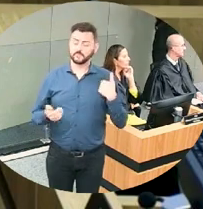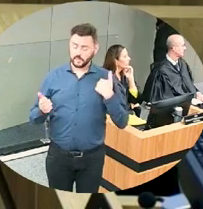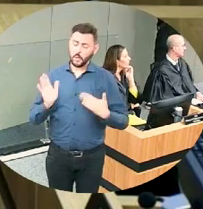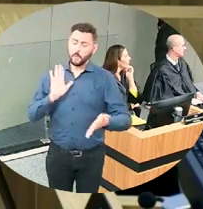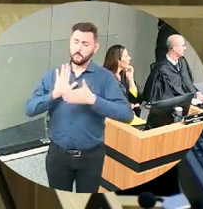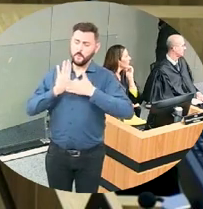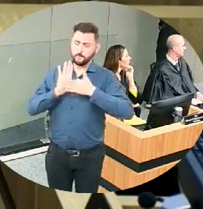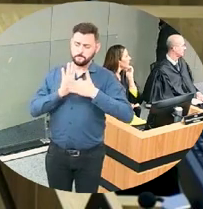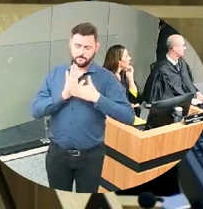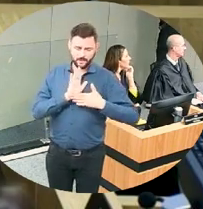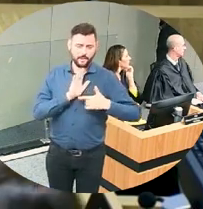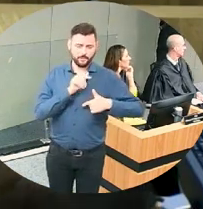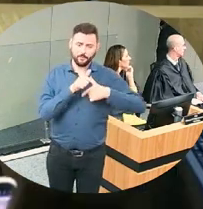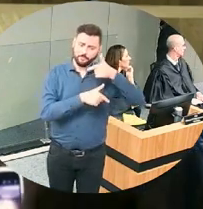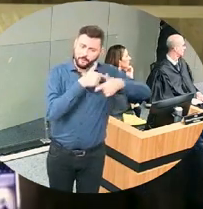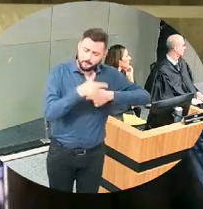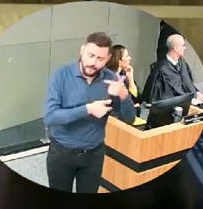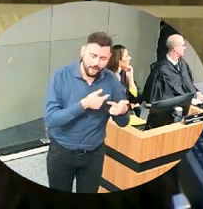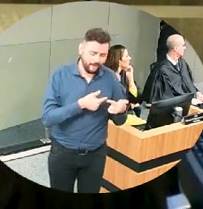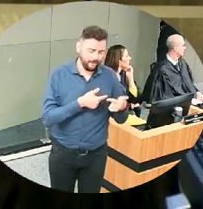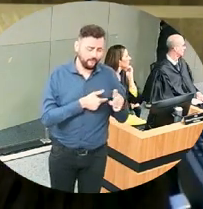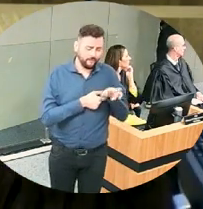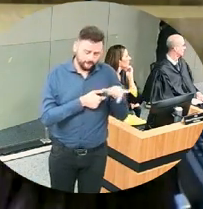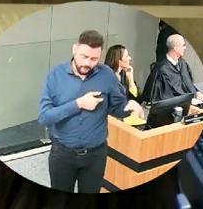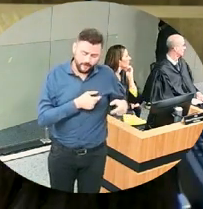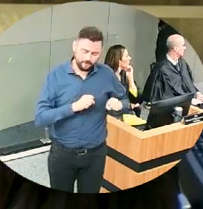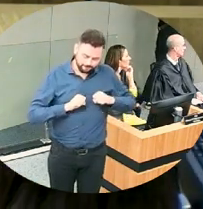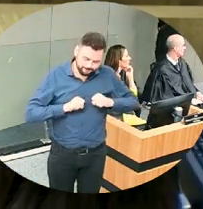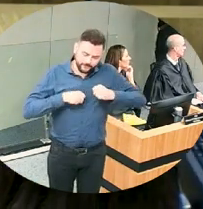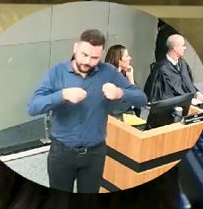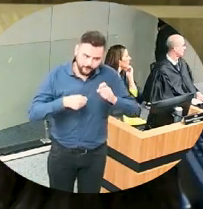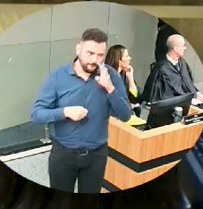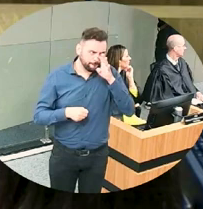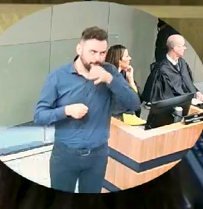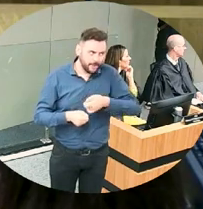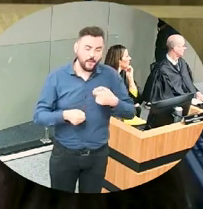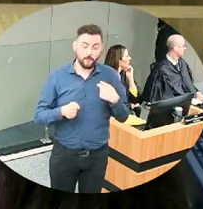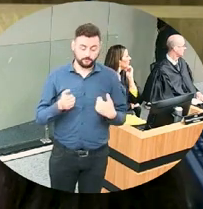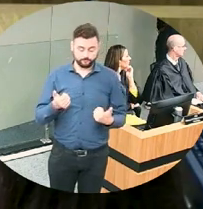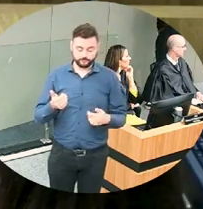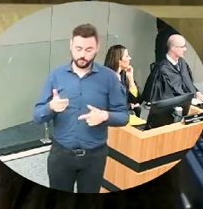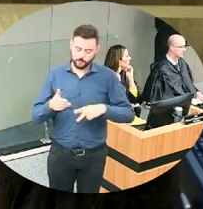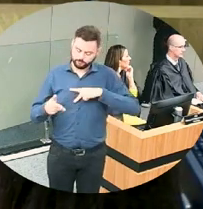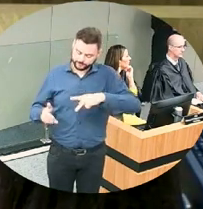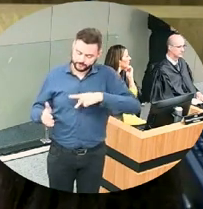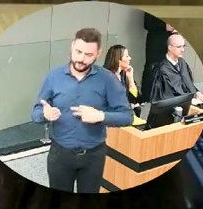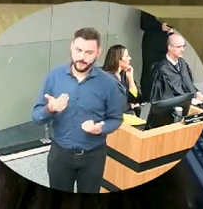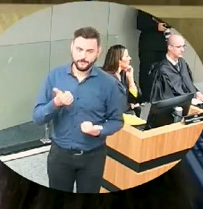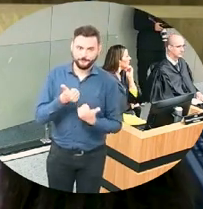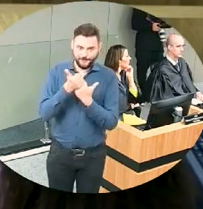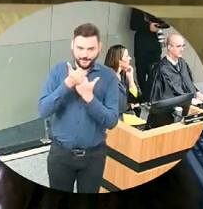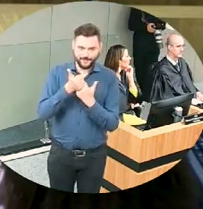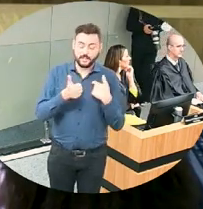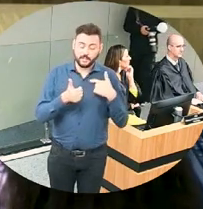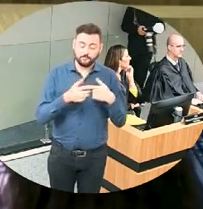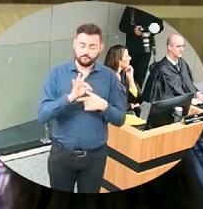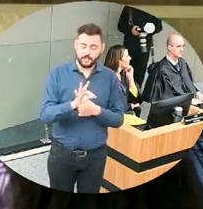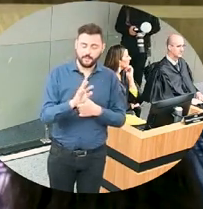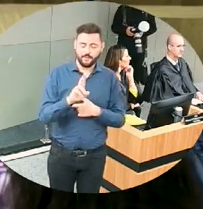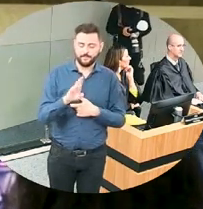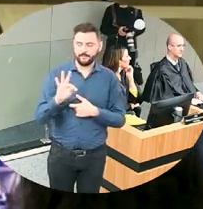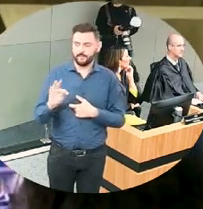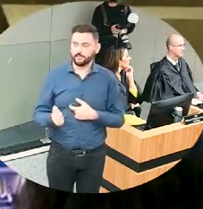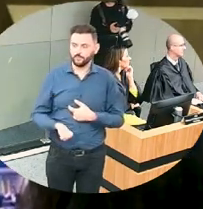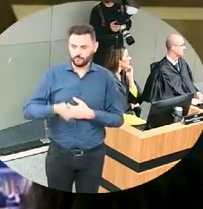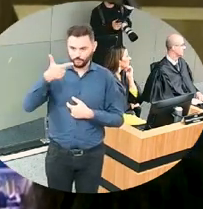prometo desempenhar bem e fielmente os deveres do cargo de vice-presidente do Tribunal Regional do Trabalho